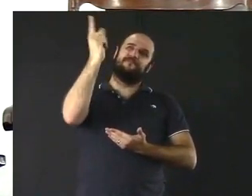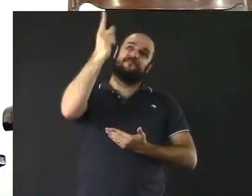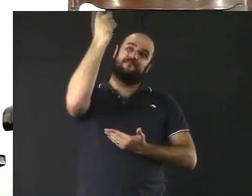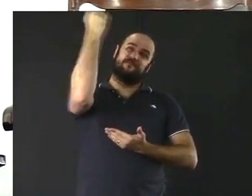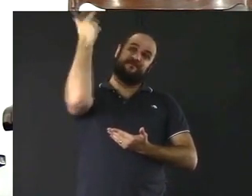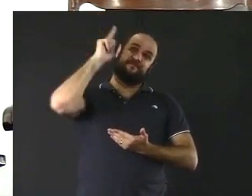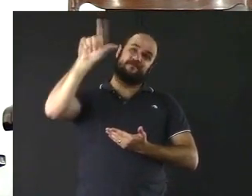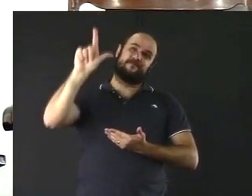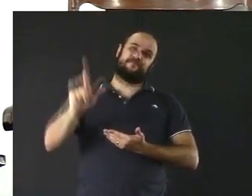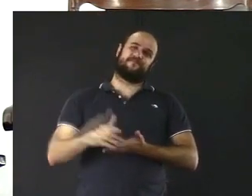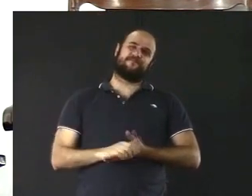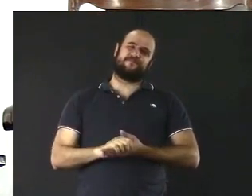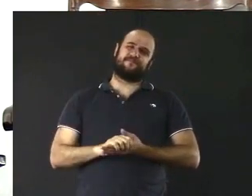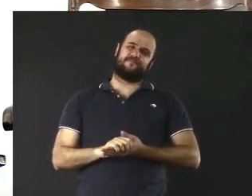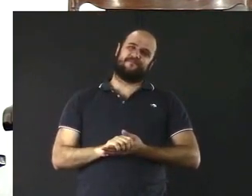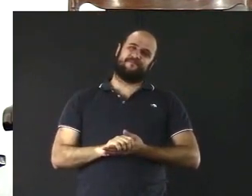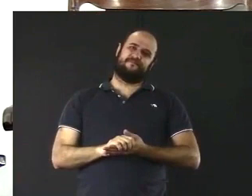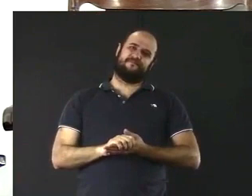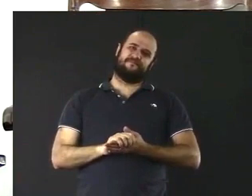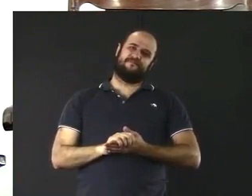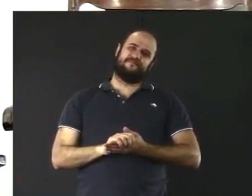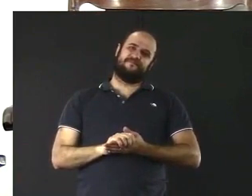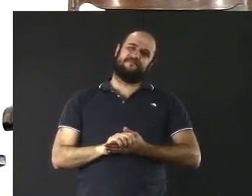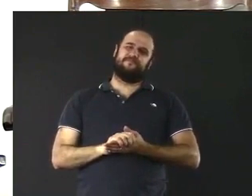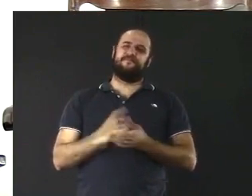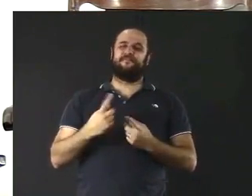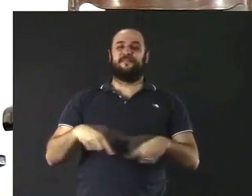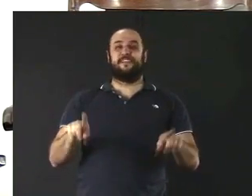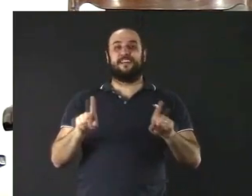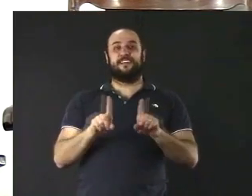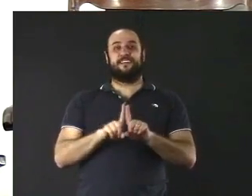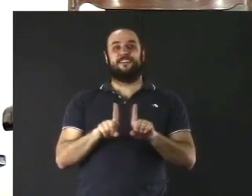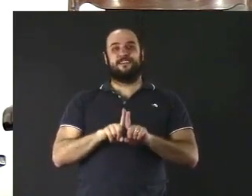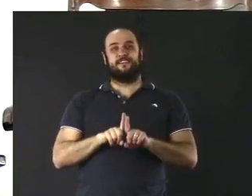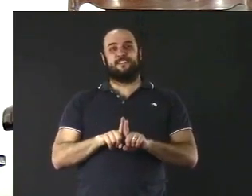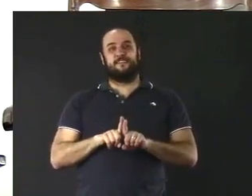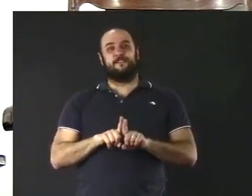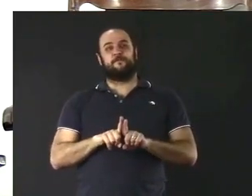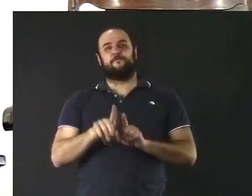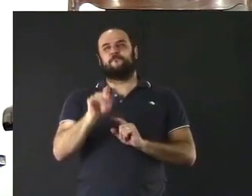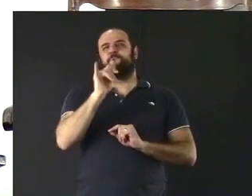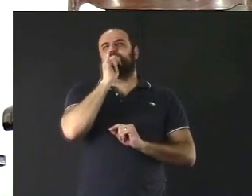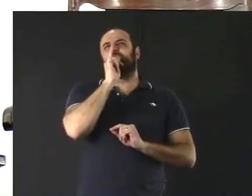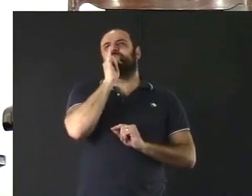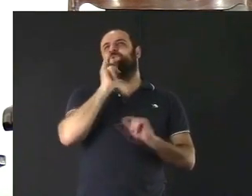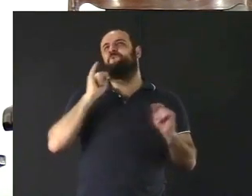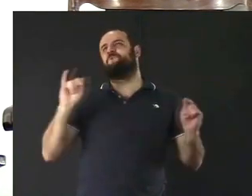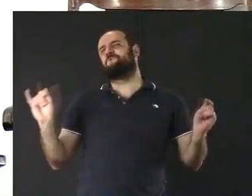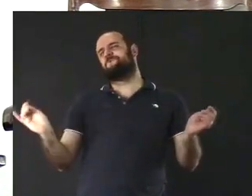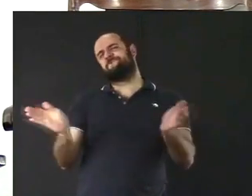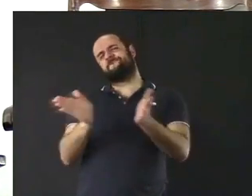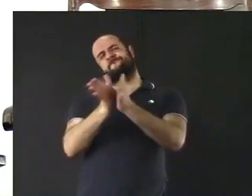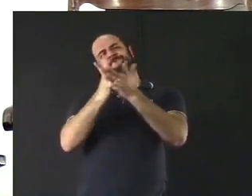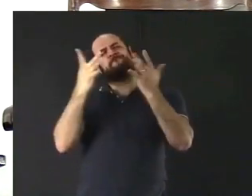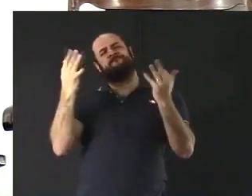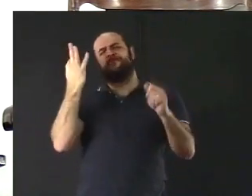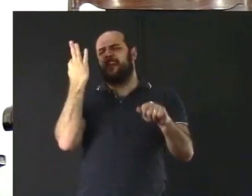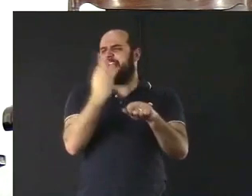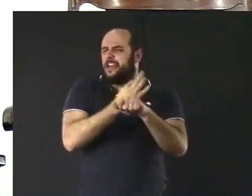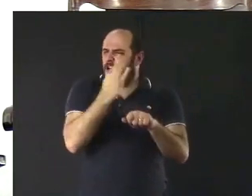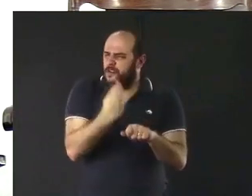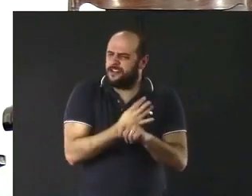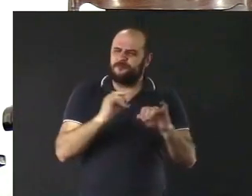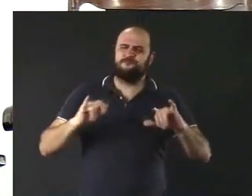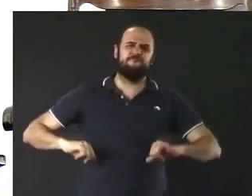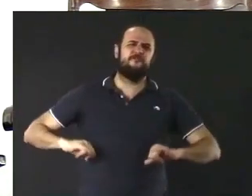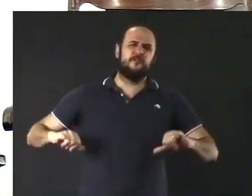eternidade, a morada celestial. Portanto, o maior dos exemplos suportou o maior sofrimento e